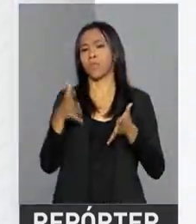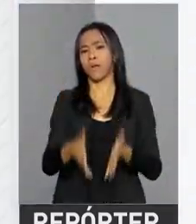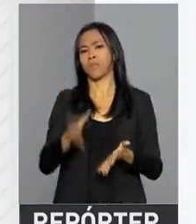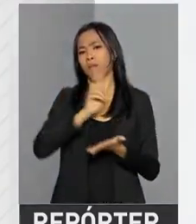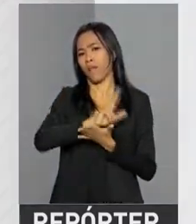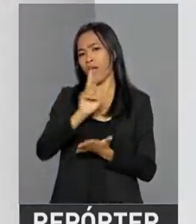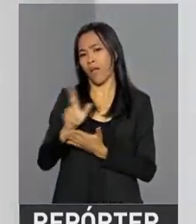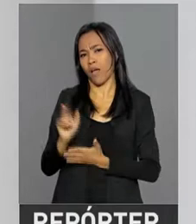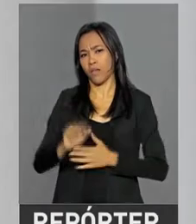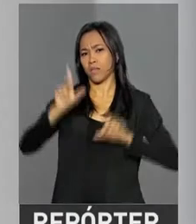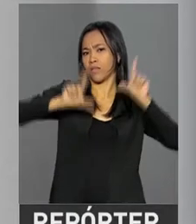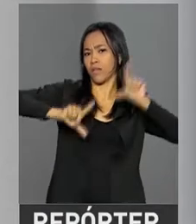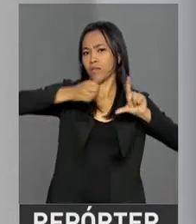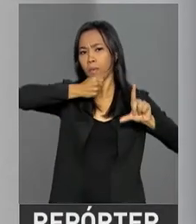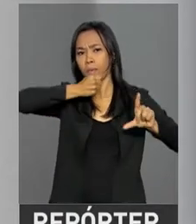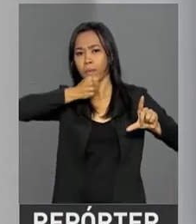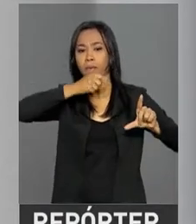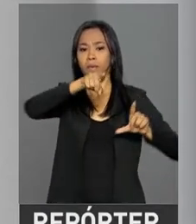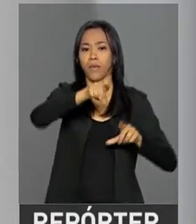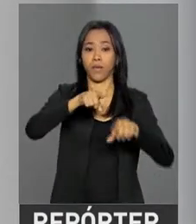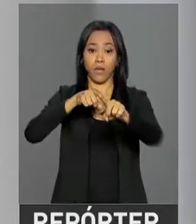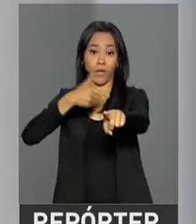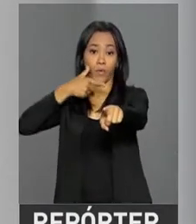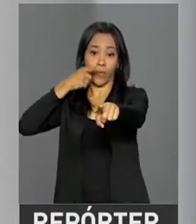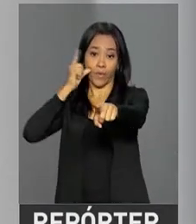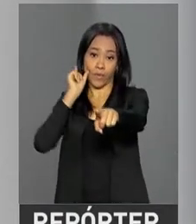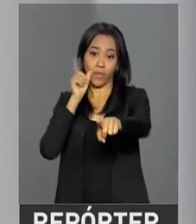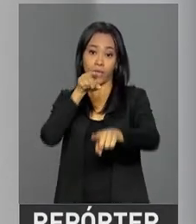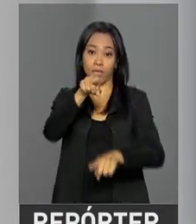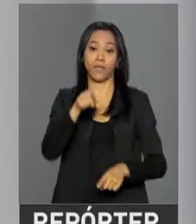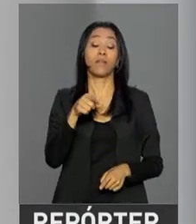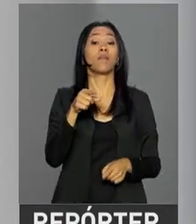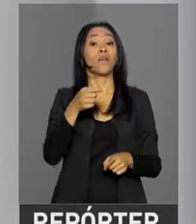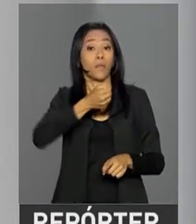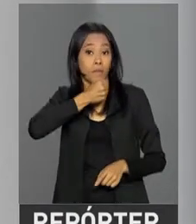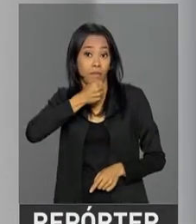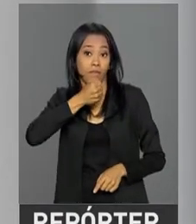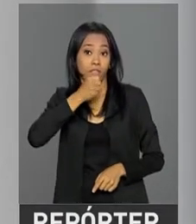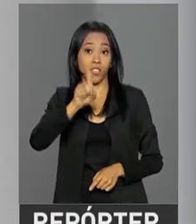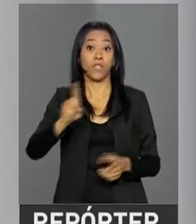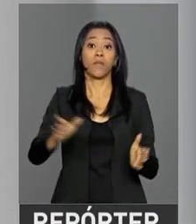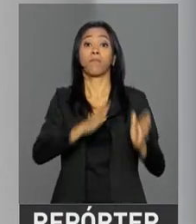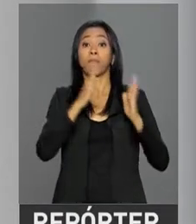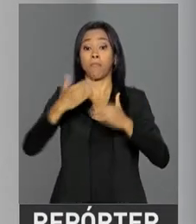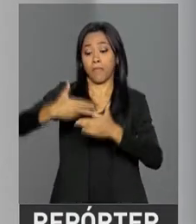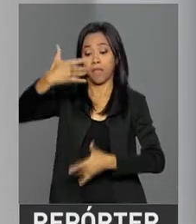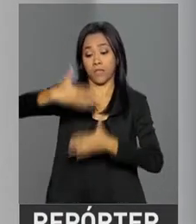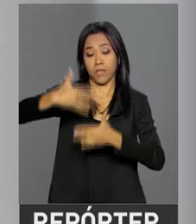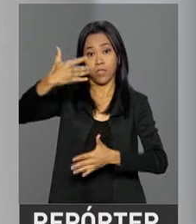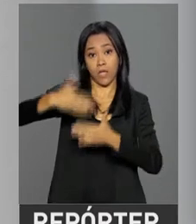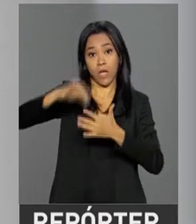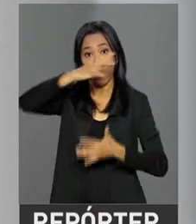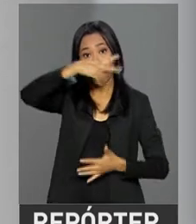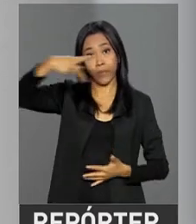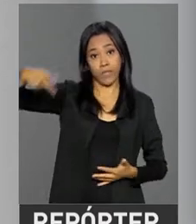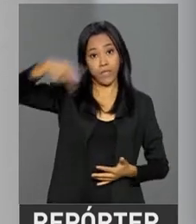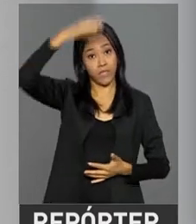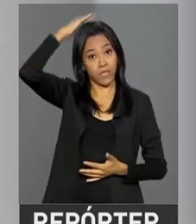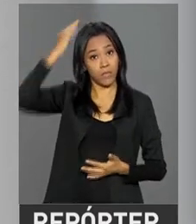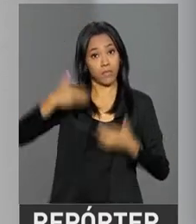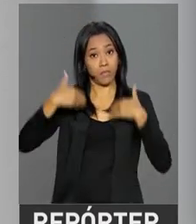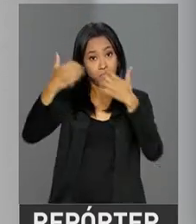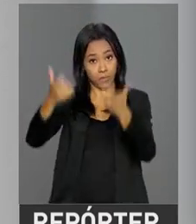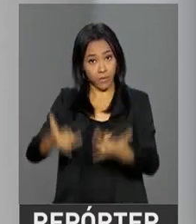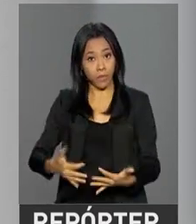ontem ele concedeu uma entrevista ao apresentador ratinho nas redes sociais o presidente disse que a proposta da